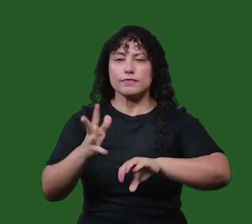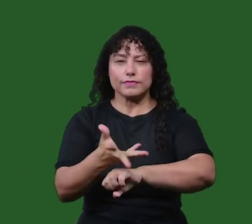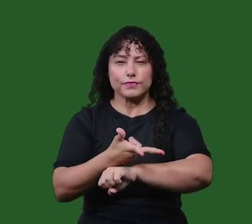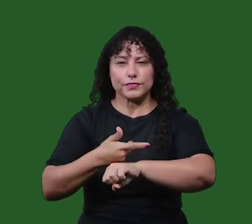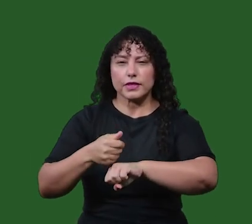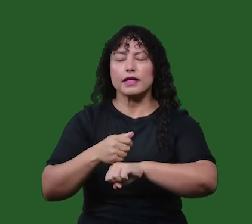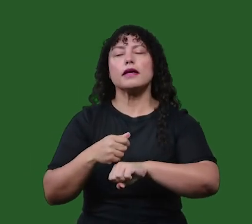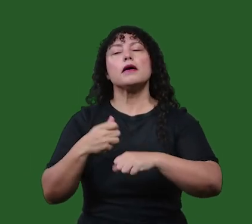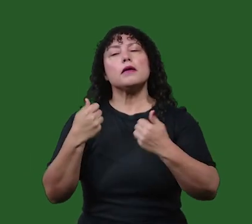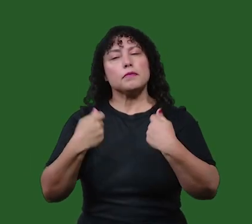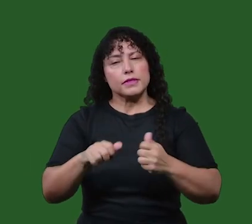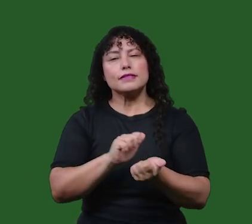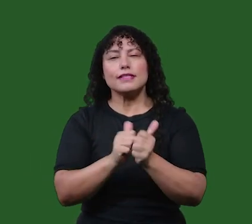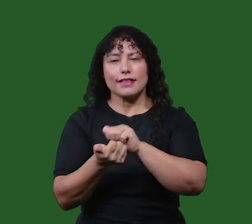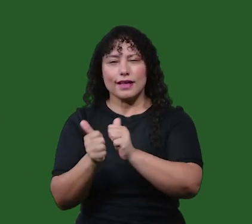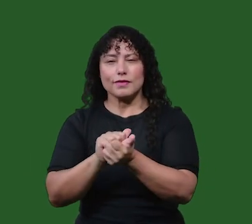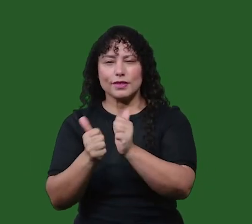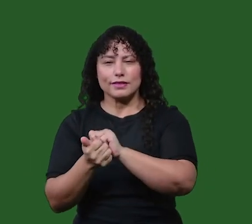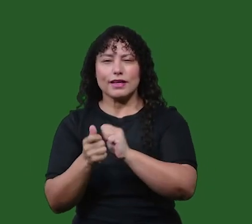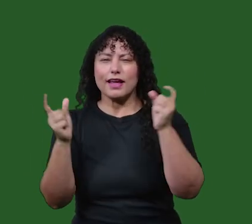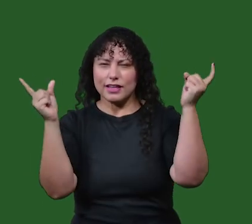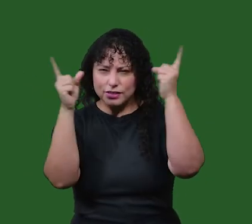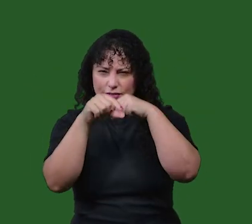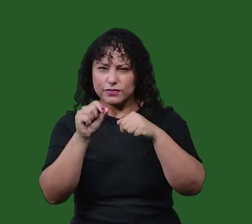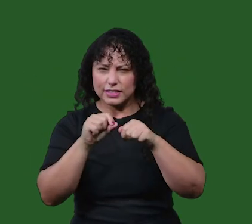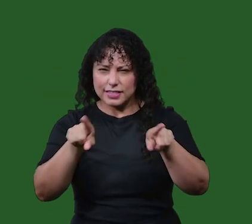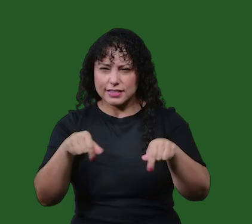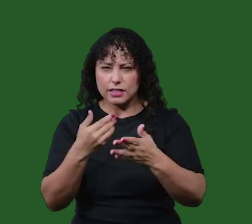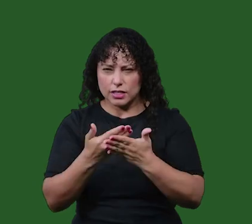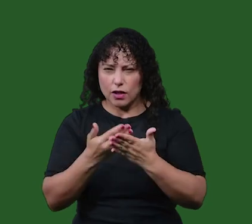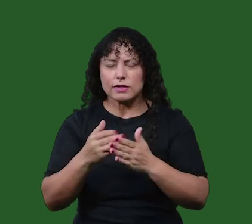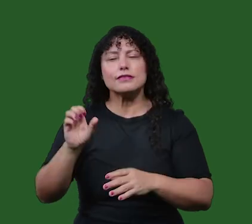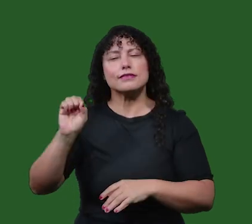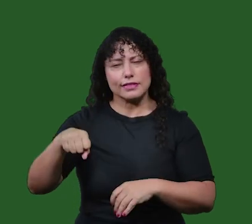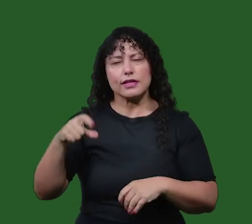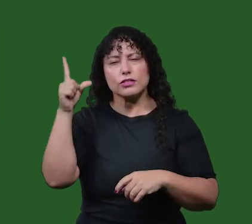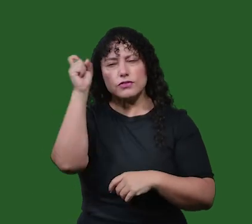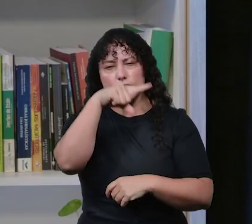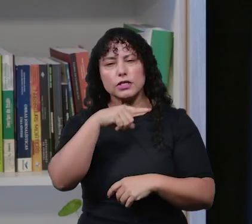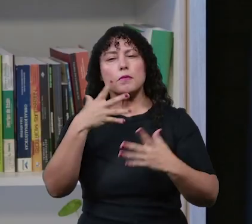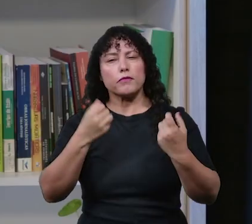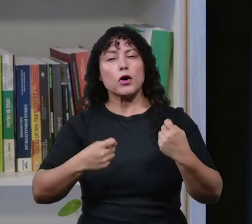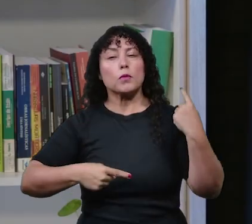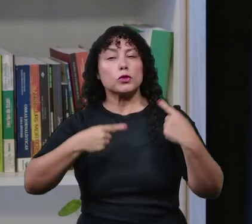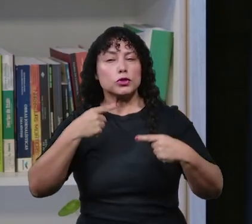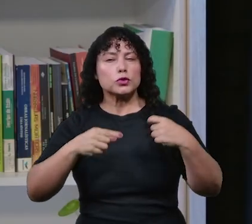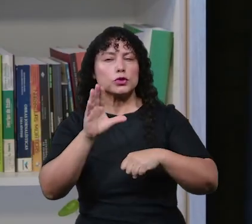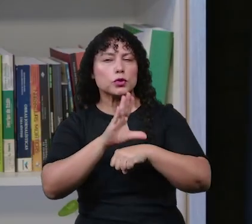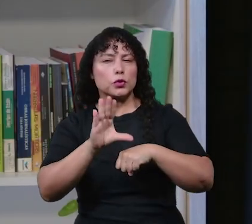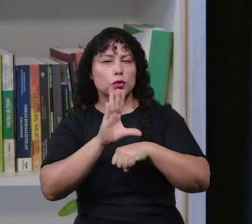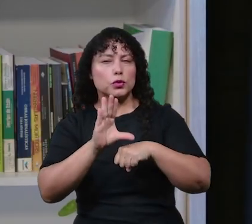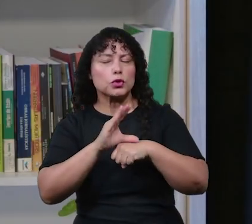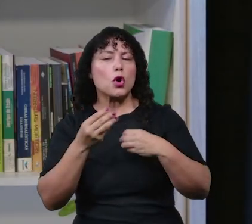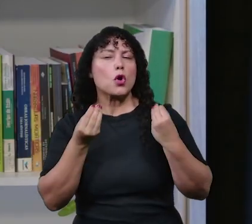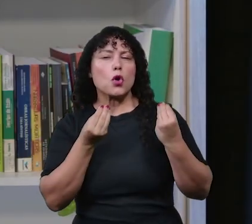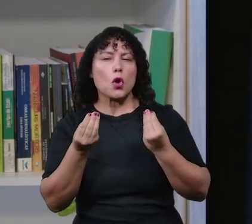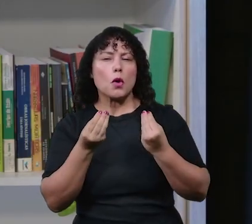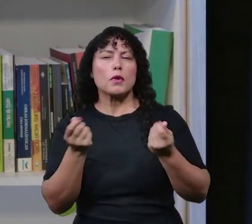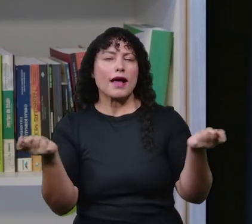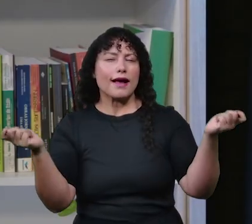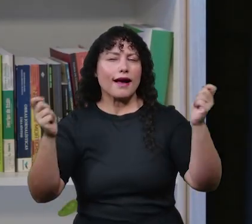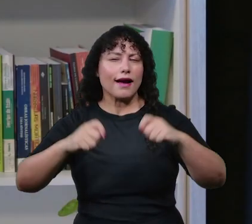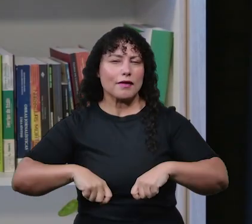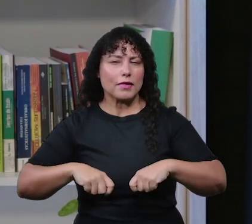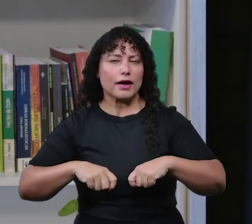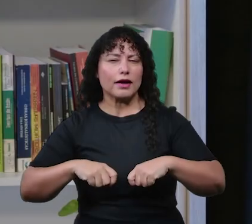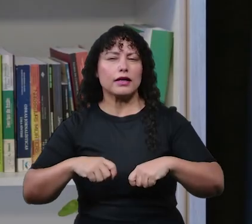ensino eficaz sem adaptação. Difícil fazer isso em sala de aula? Difícil. Mas nós vamos discutir nesse curso como que isso pode